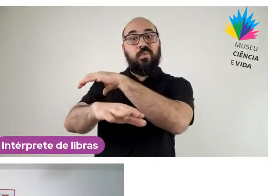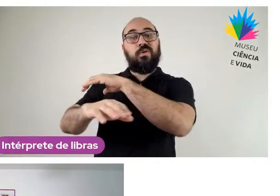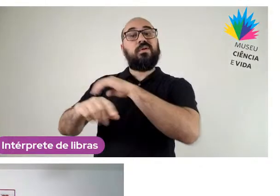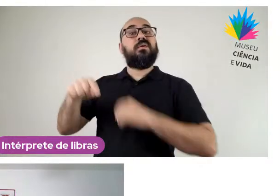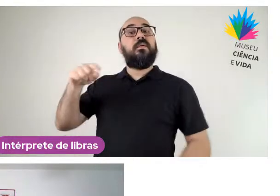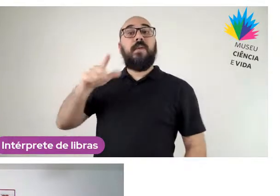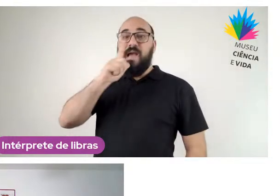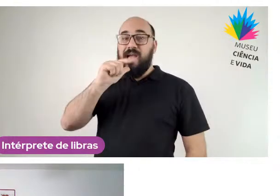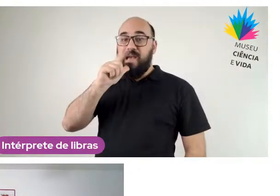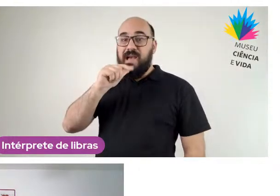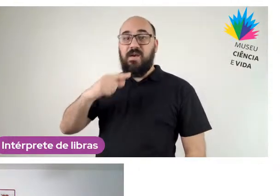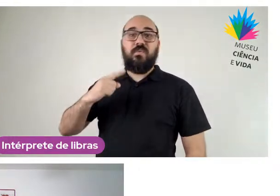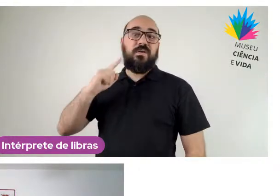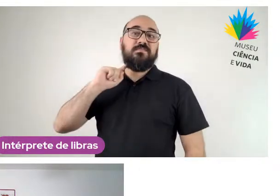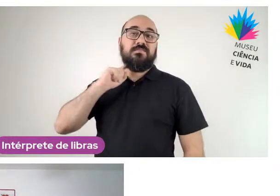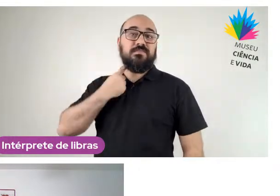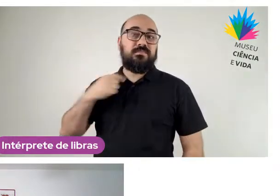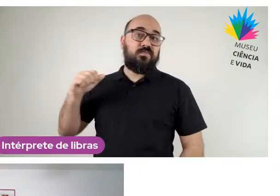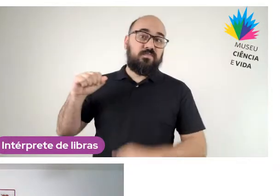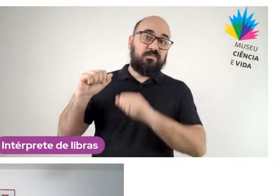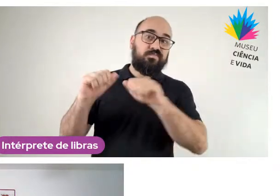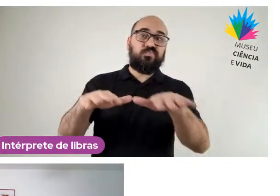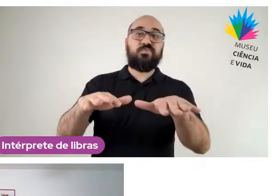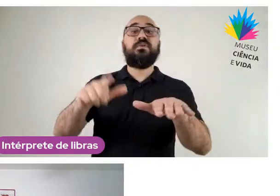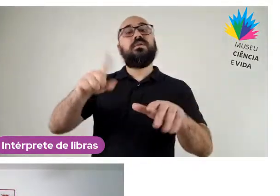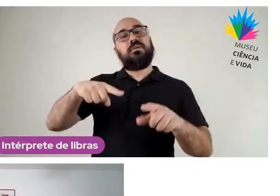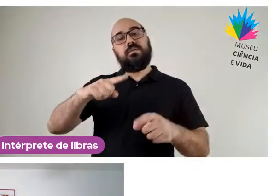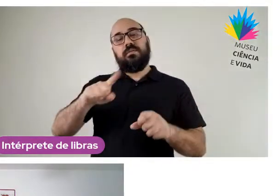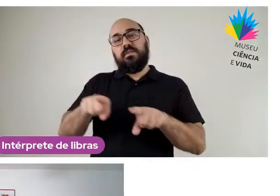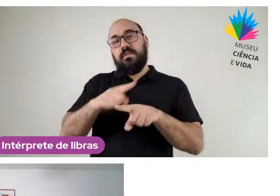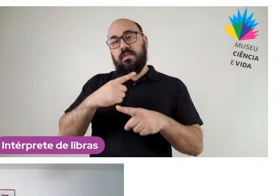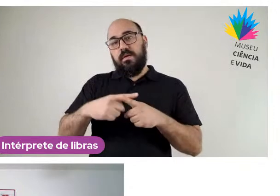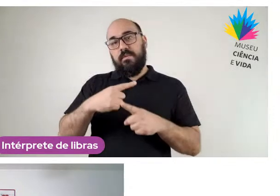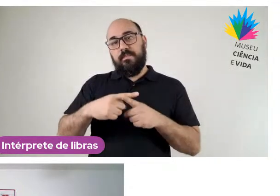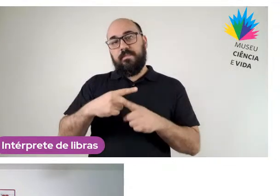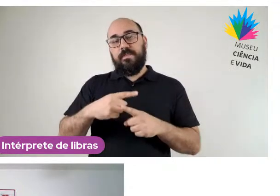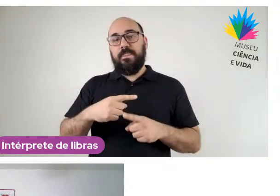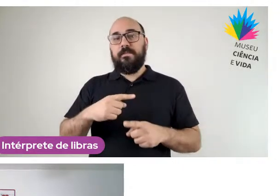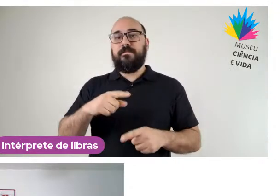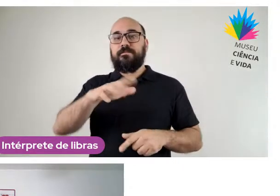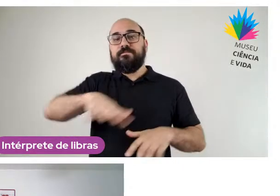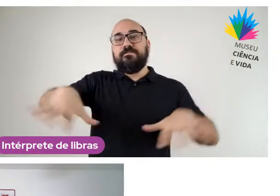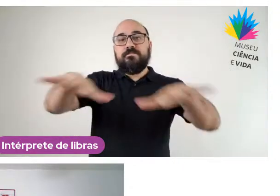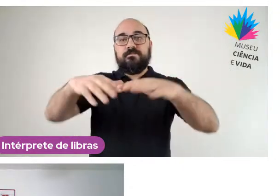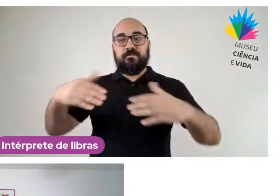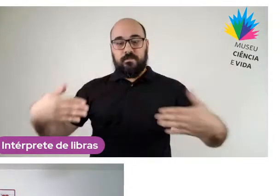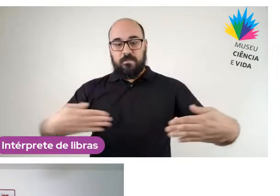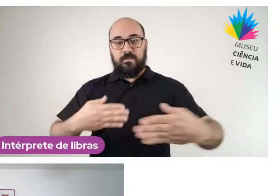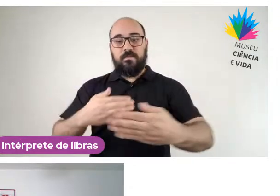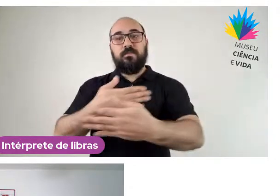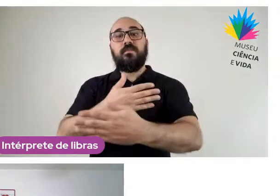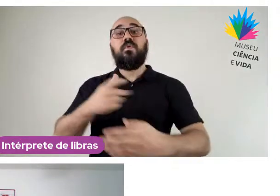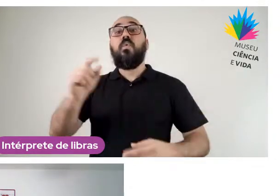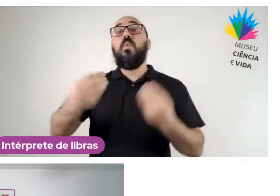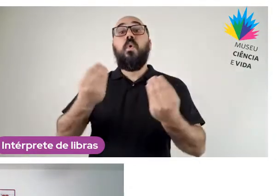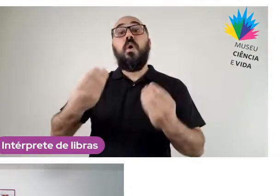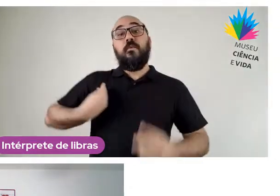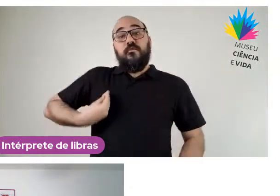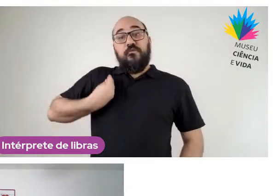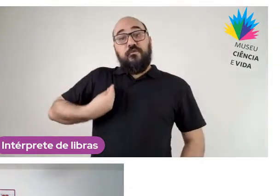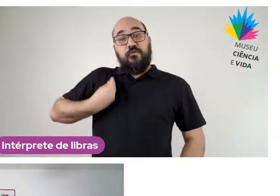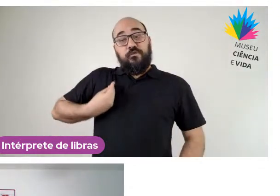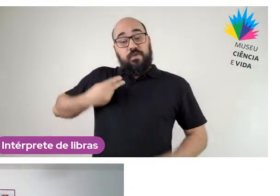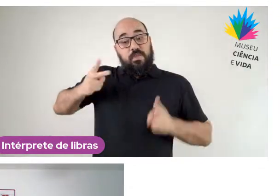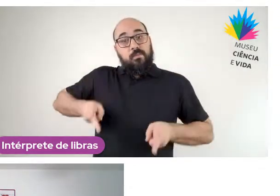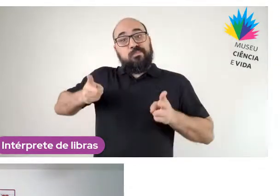além de assegurar o uso sustentável dos recursos dos ambientes marinhos. Então, além dos 17 objetivos e